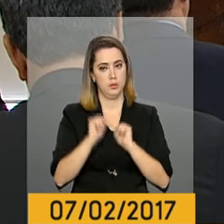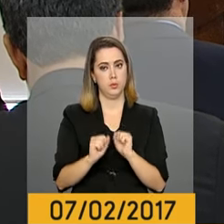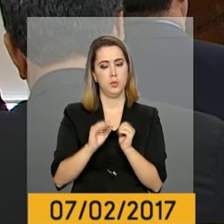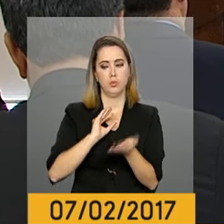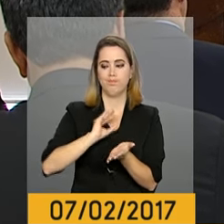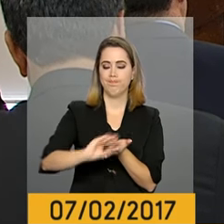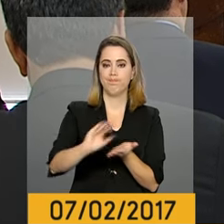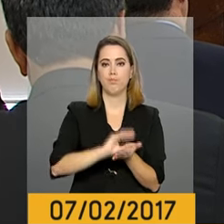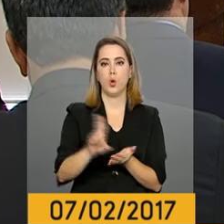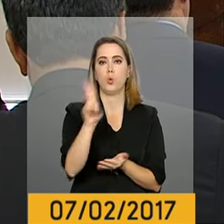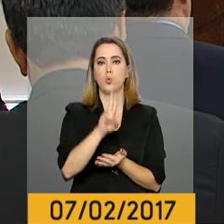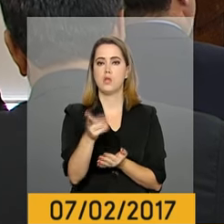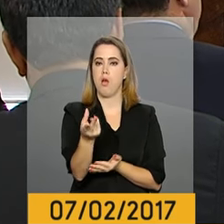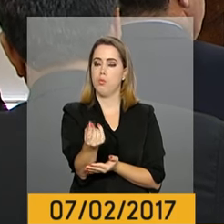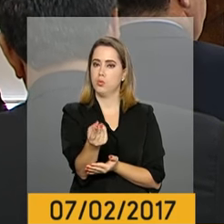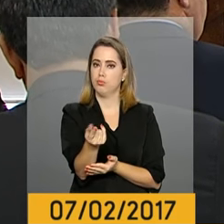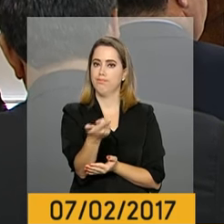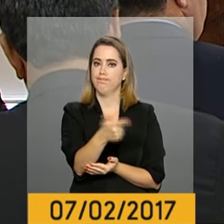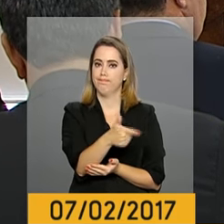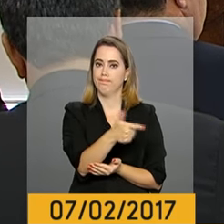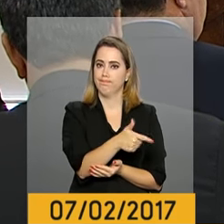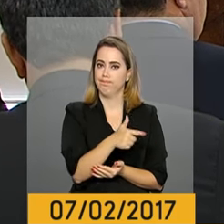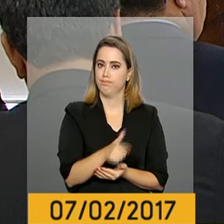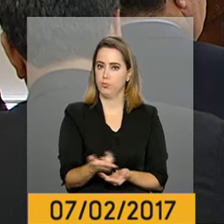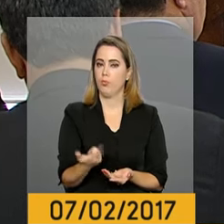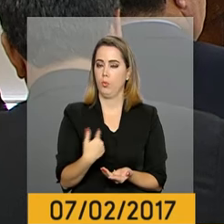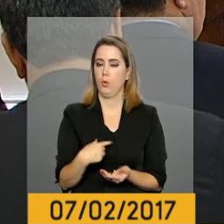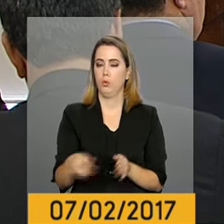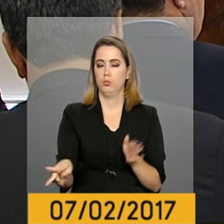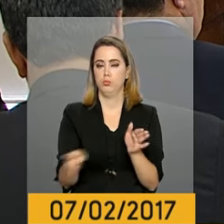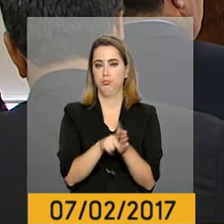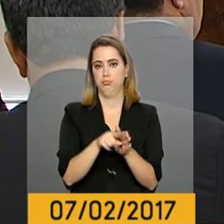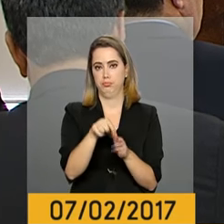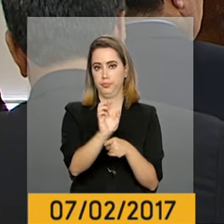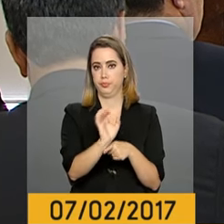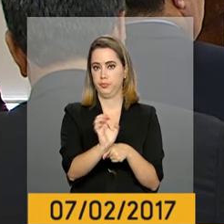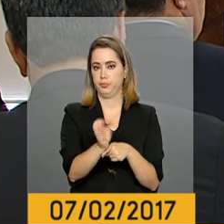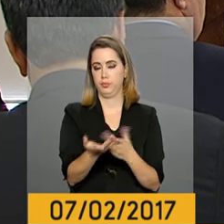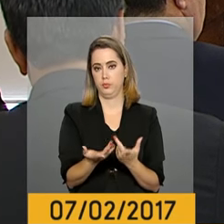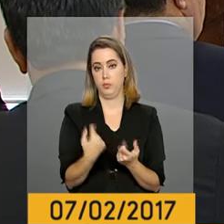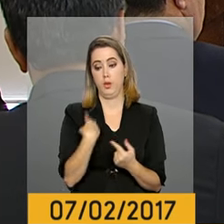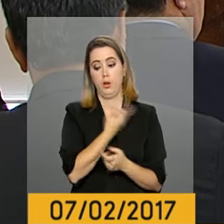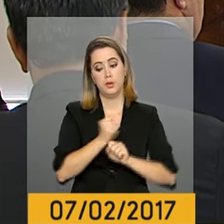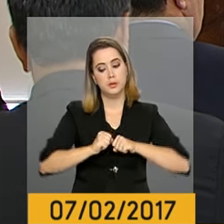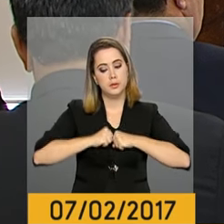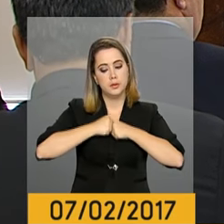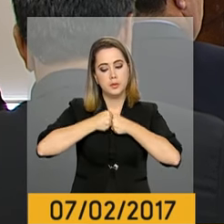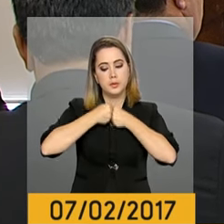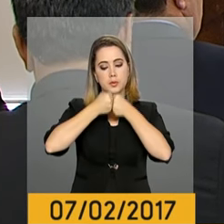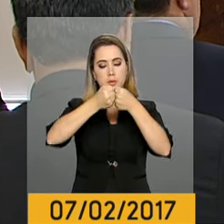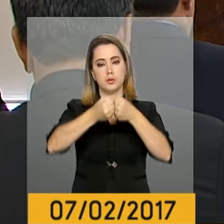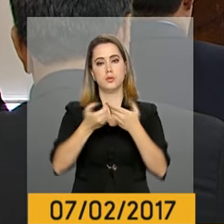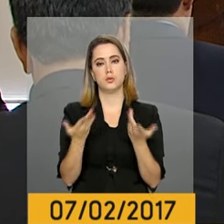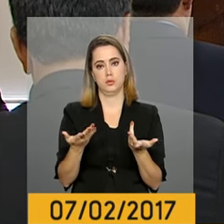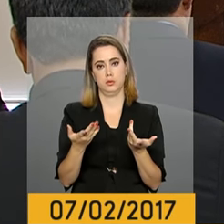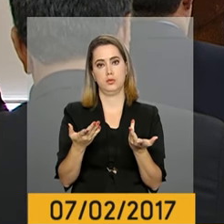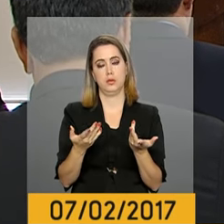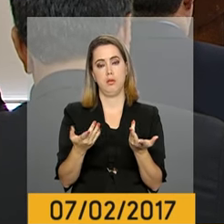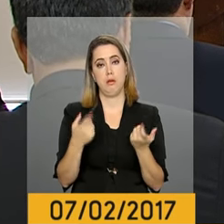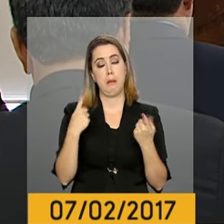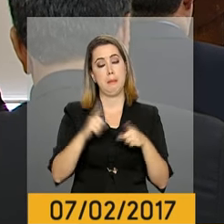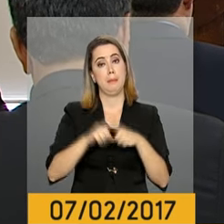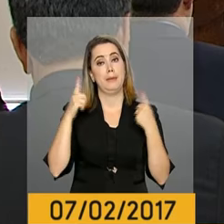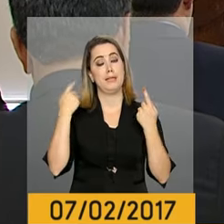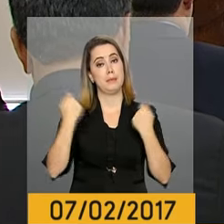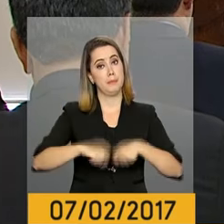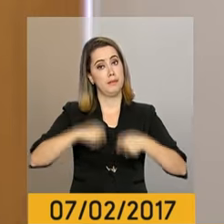ou reaplicar exata e precisamente nos seus estados. Então, nós estamos empenhados nessa tarefa, mas nessa tarefa